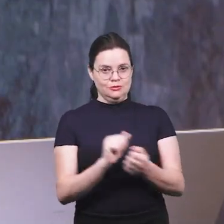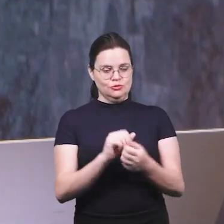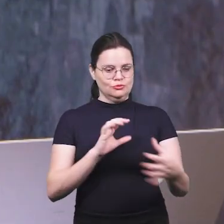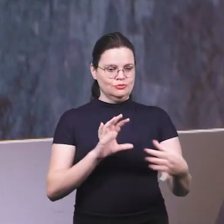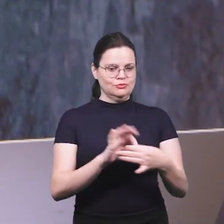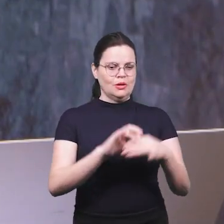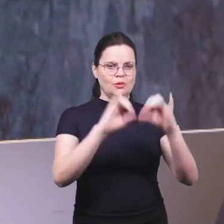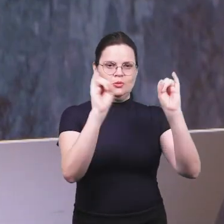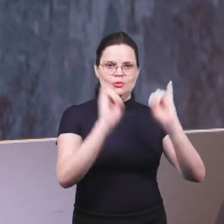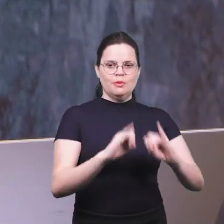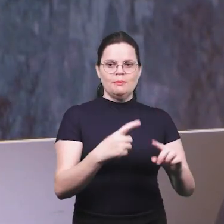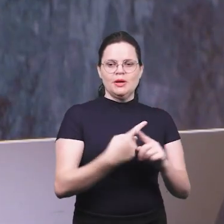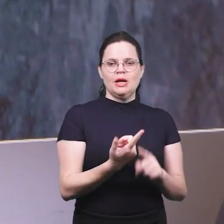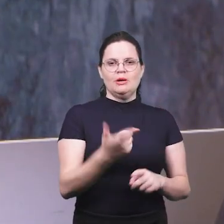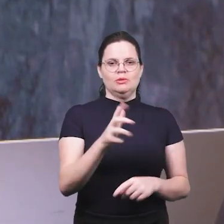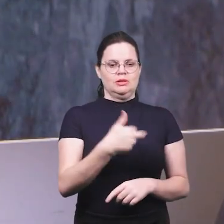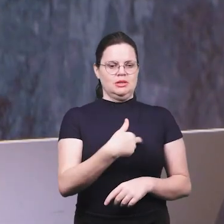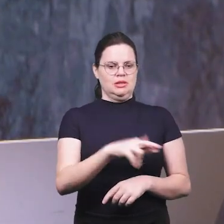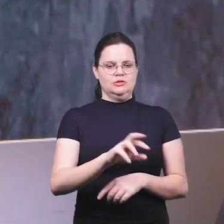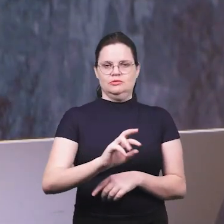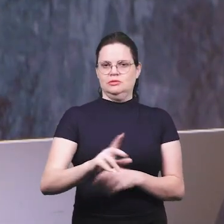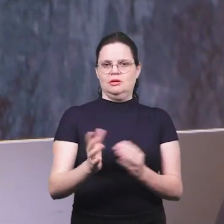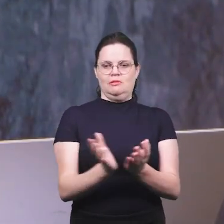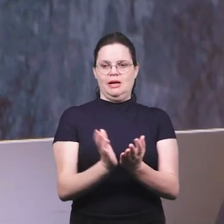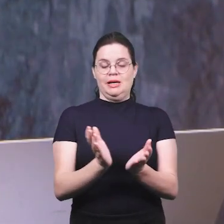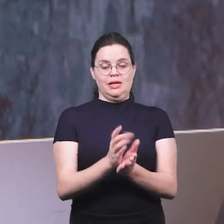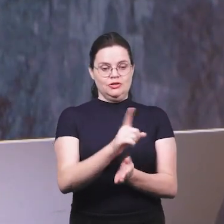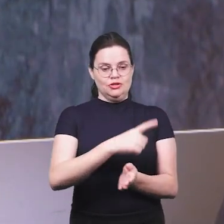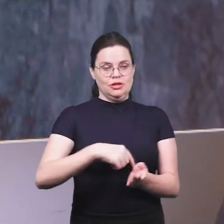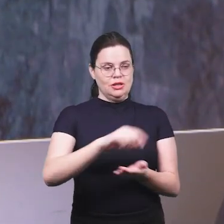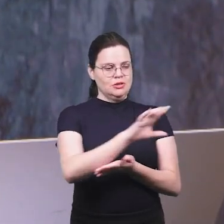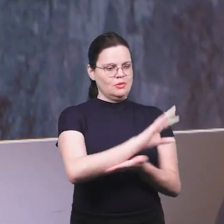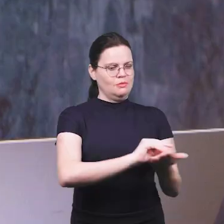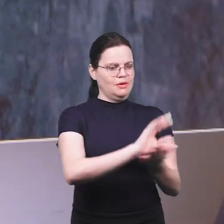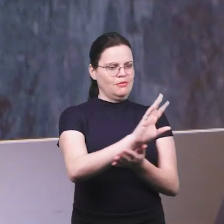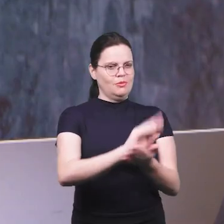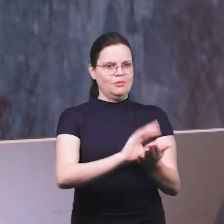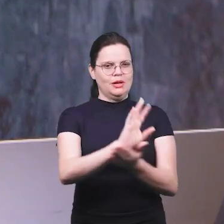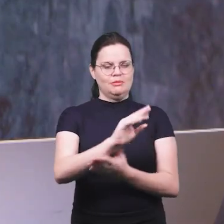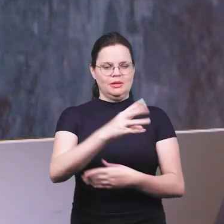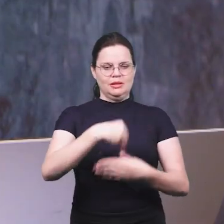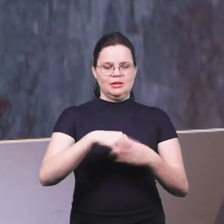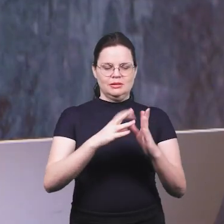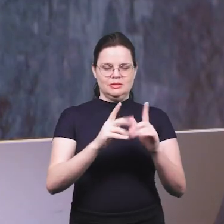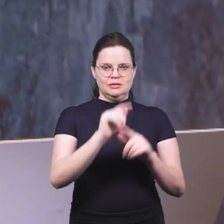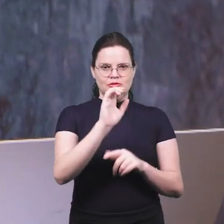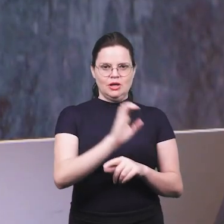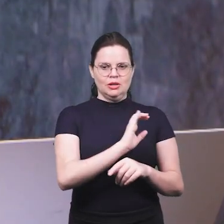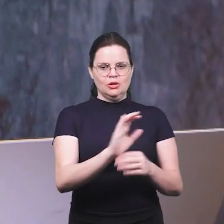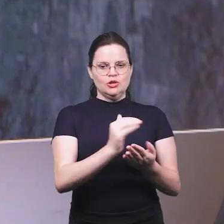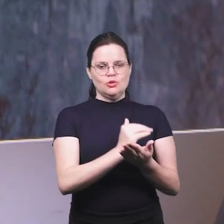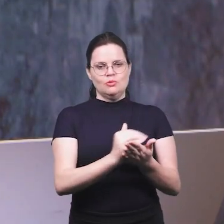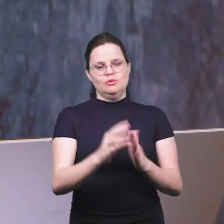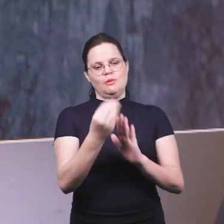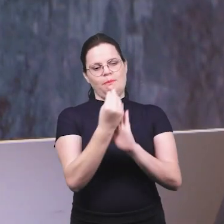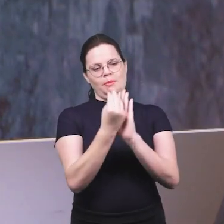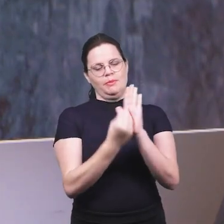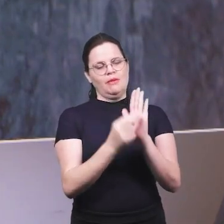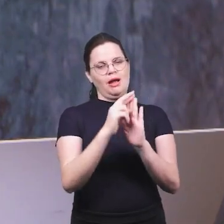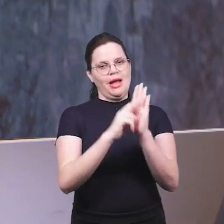outras religiões que não eram cristãs foram sendo copiadas e colocadas como dogma e foi entrando em muitos casos aí, né? Muitas